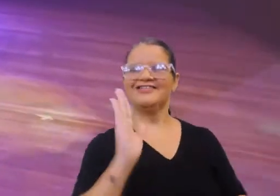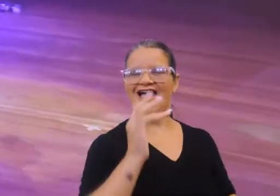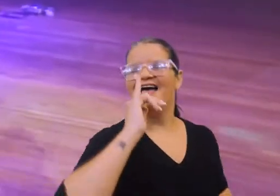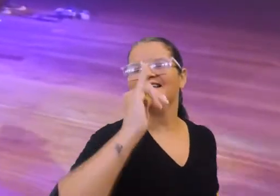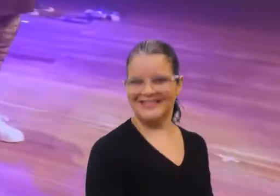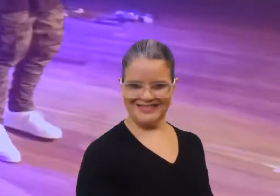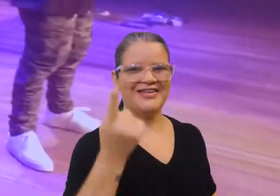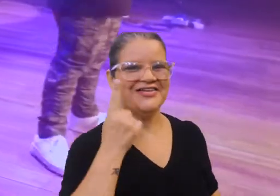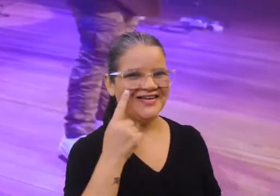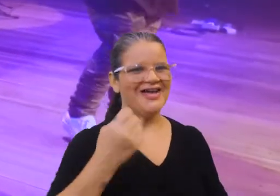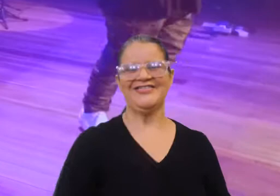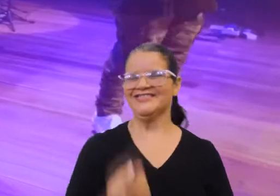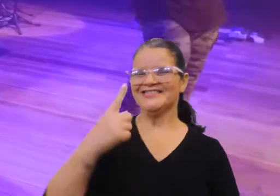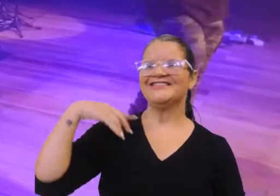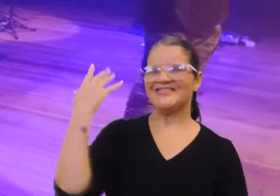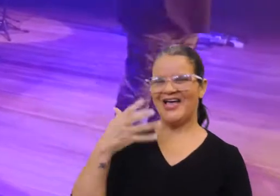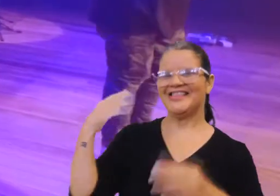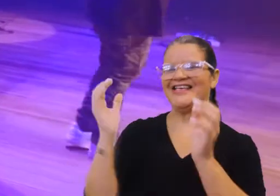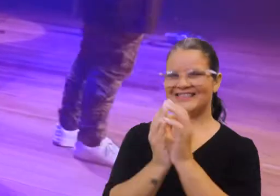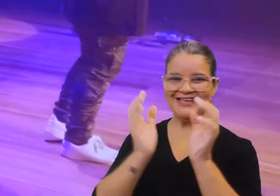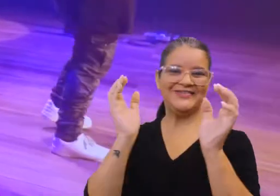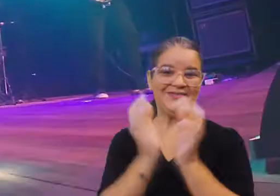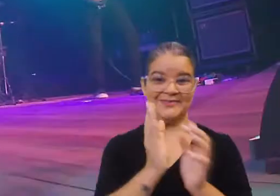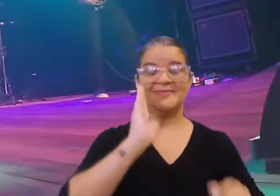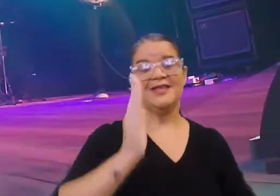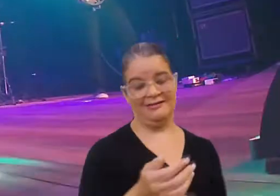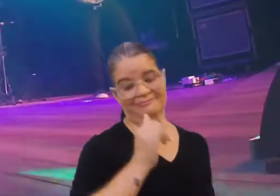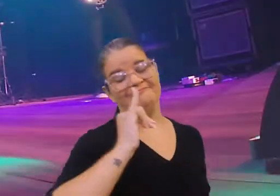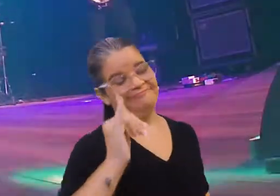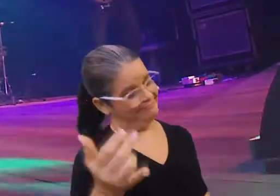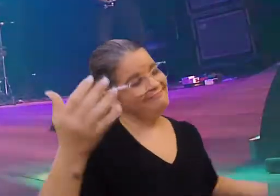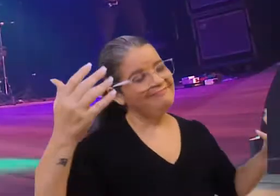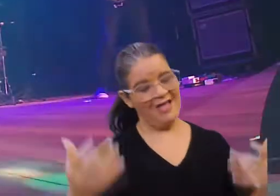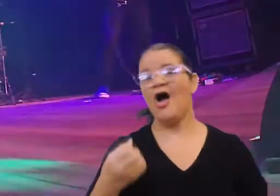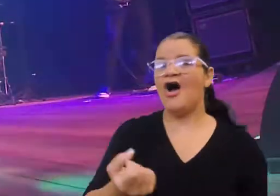eu já te disse. Oxe, esse é o som do Recife.